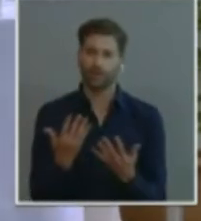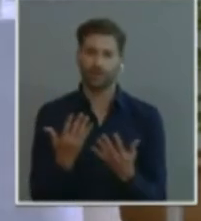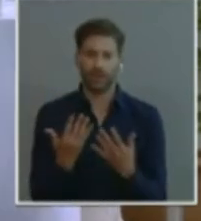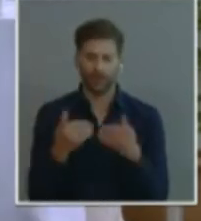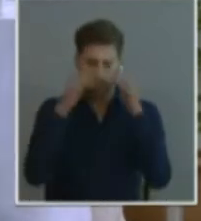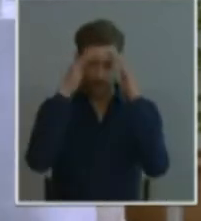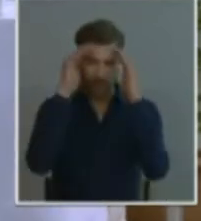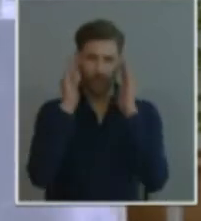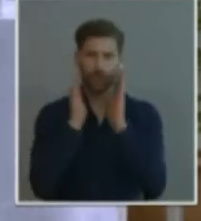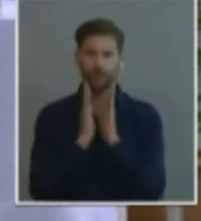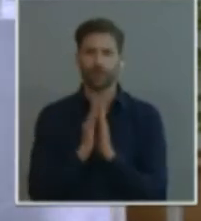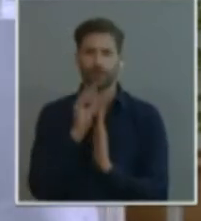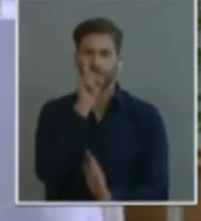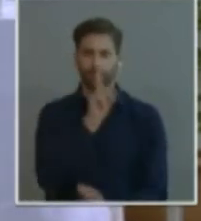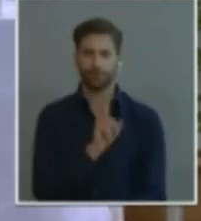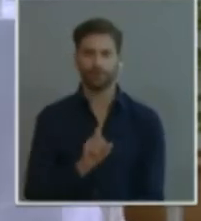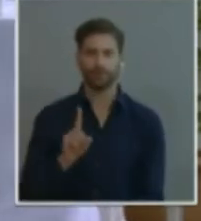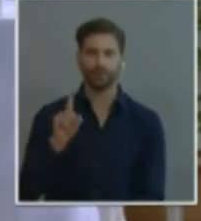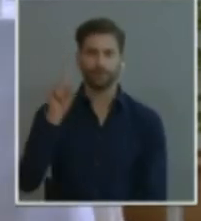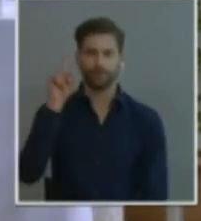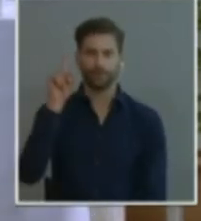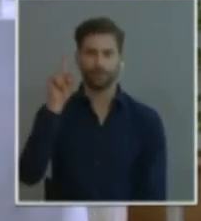Assunção da Virgem Santa Maria ao Céu.